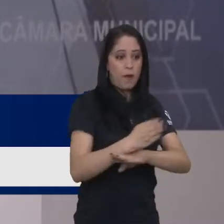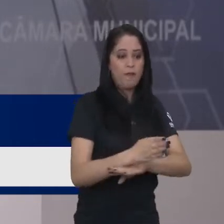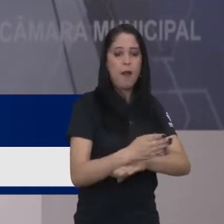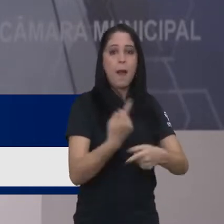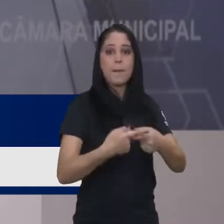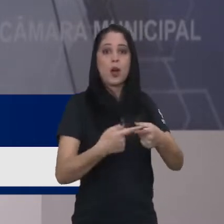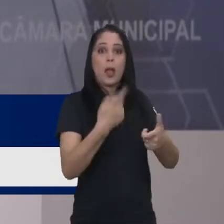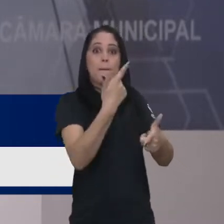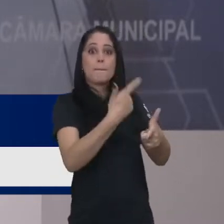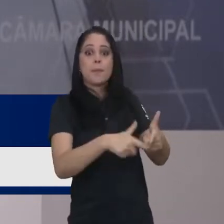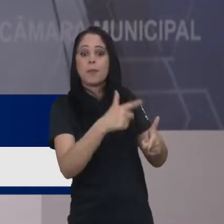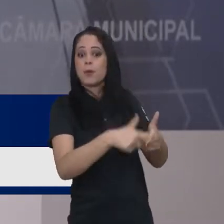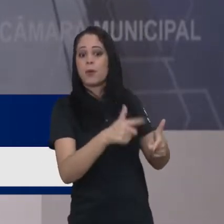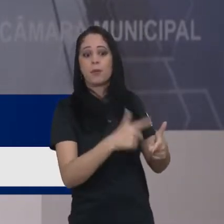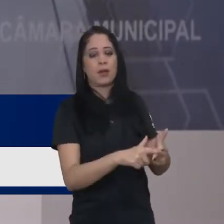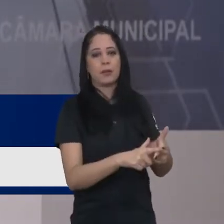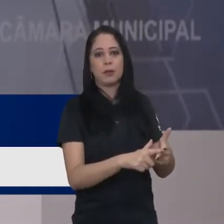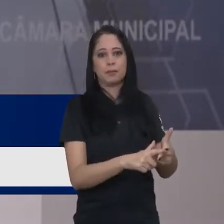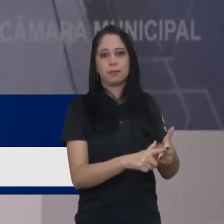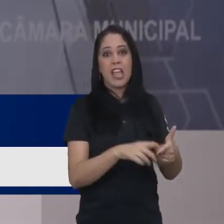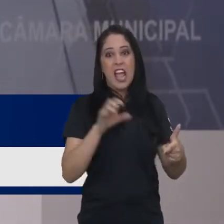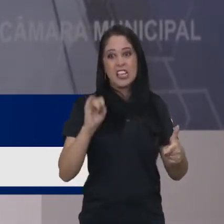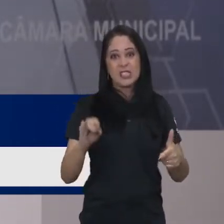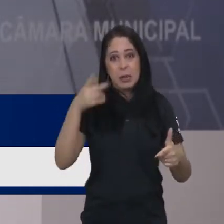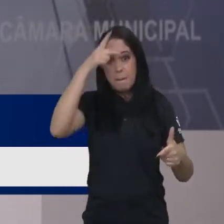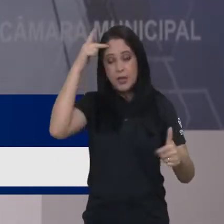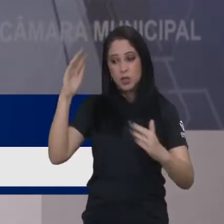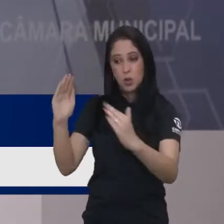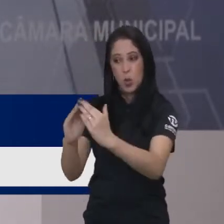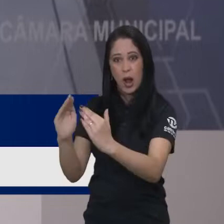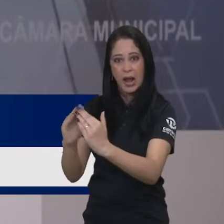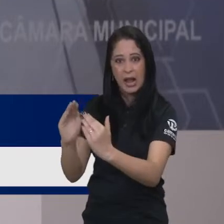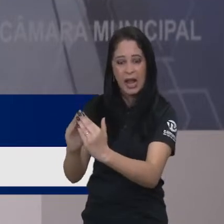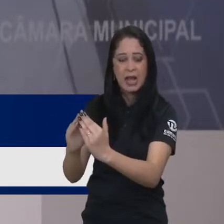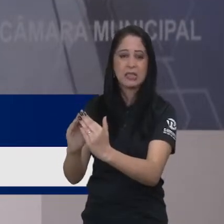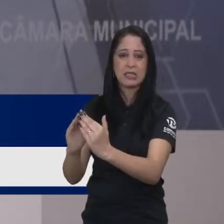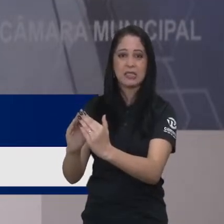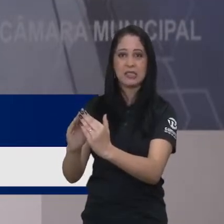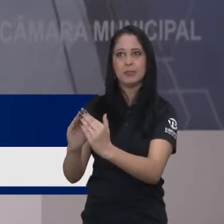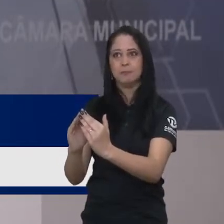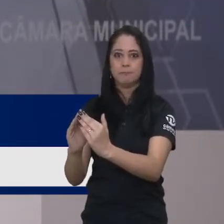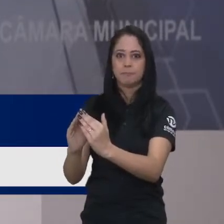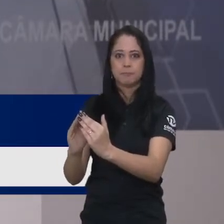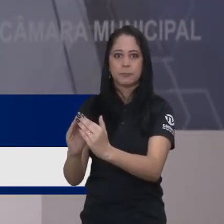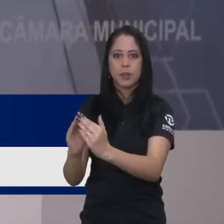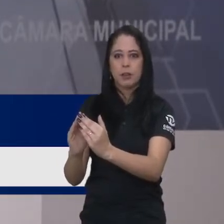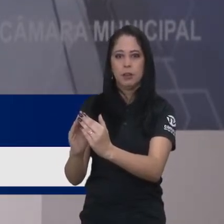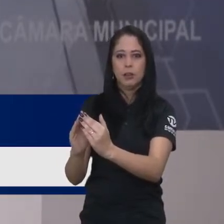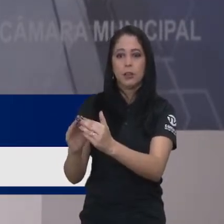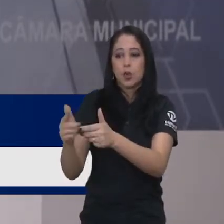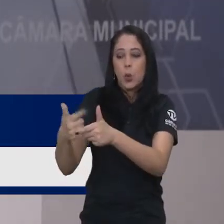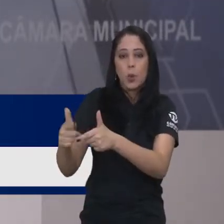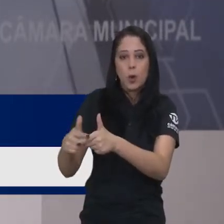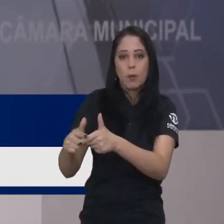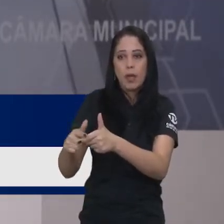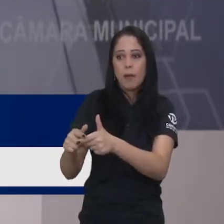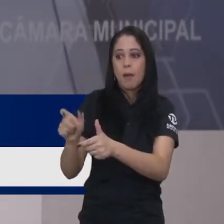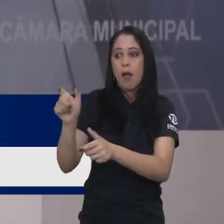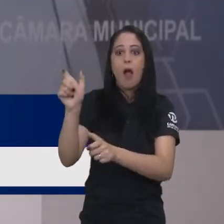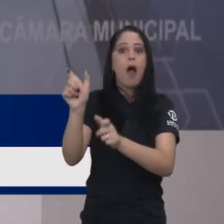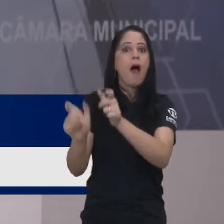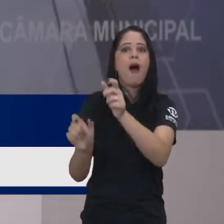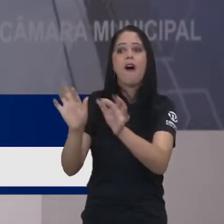problema, porque a irregularidade, ela tira a paz. Mas ela envolve também outros aspectos que prejudicam a cidade como um todo,